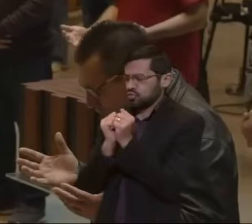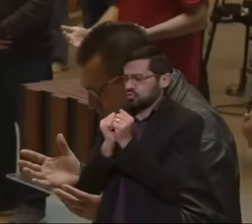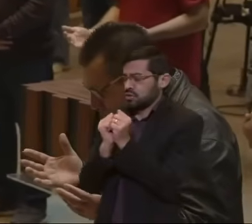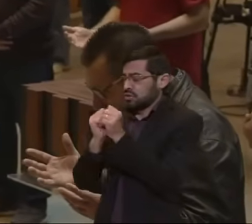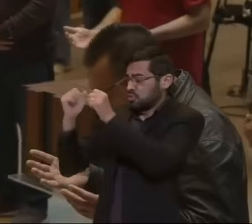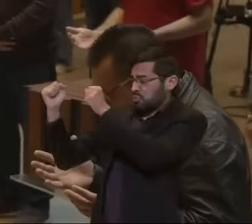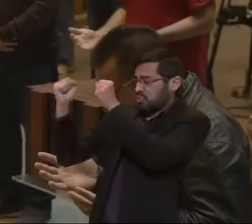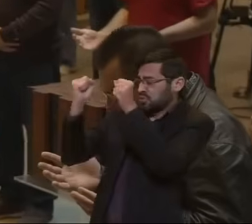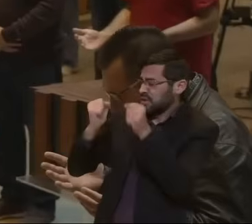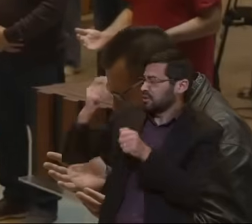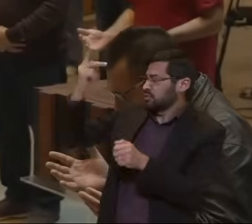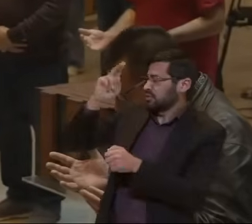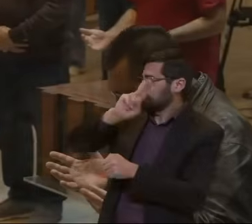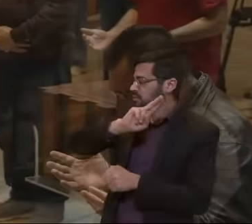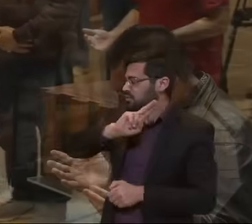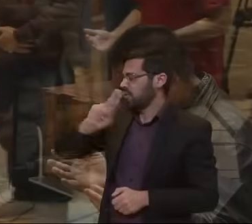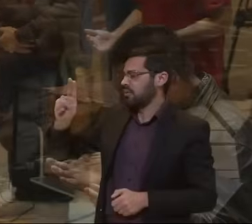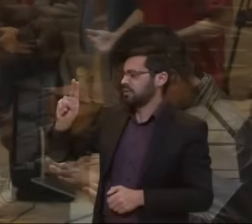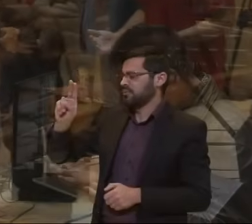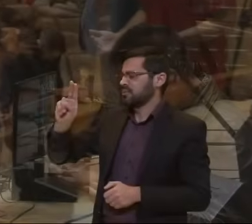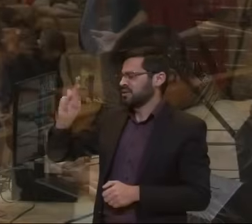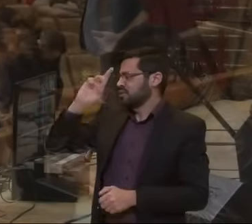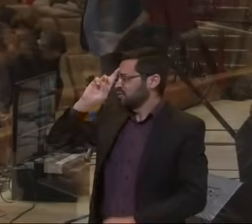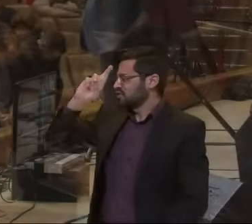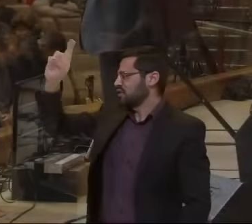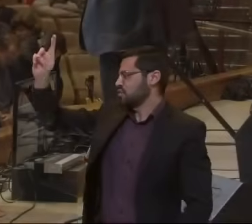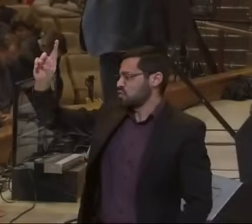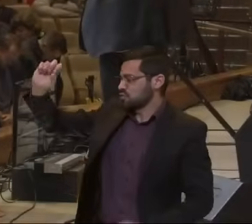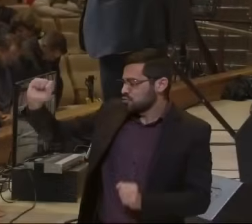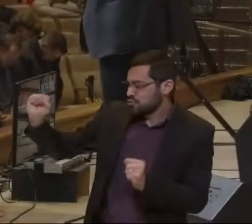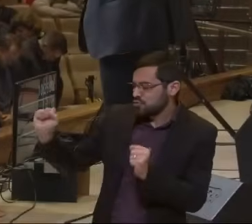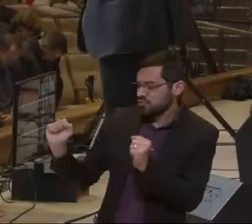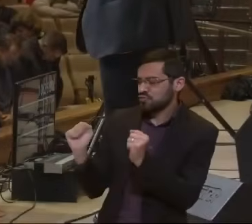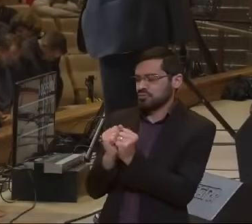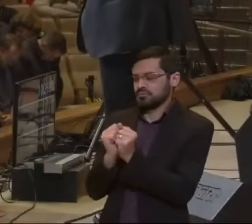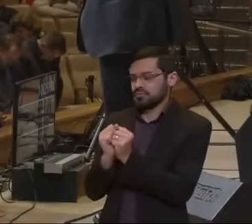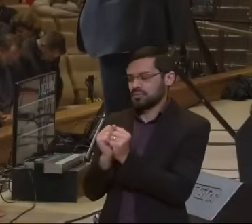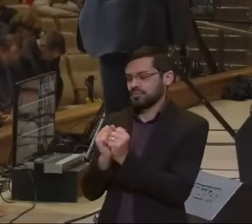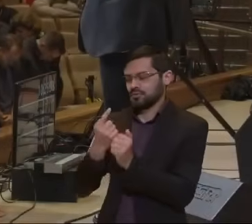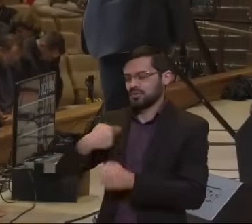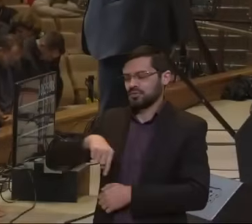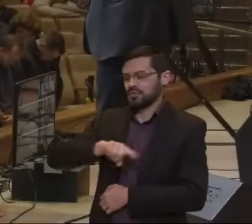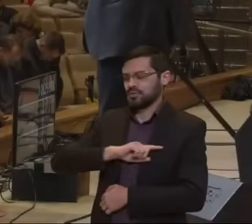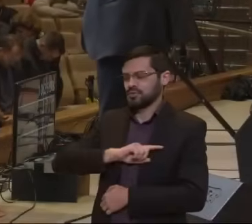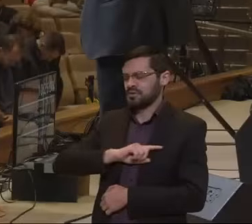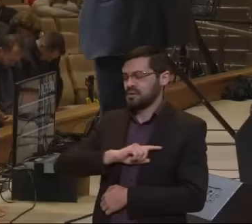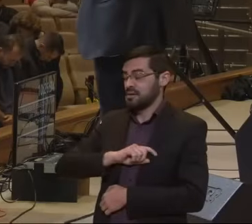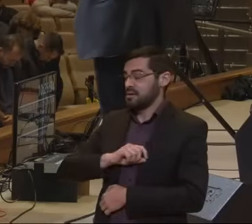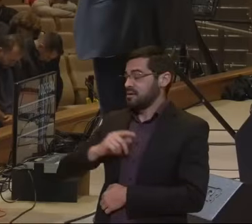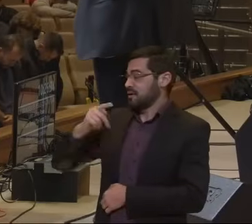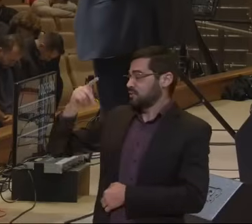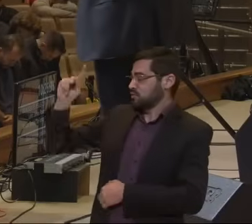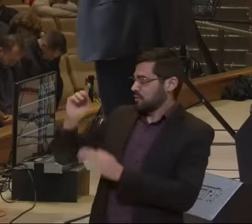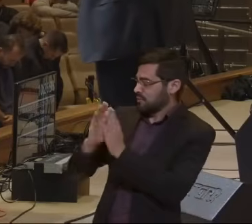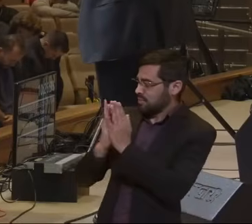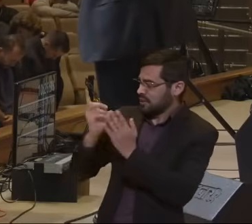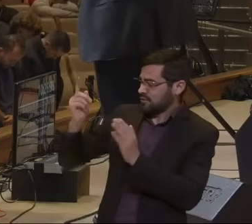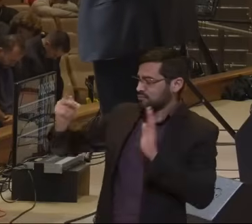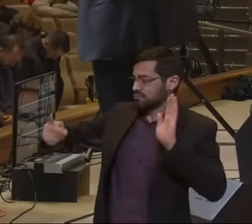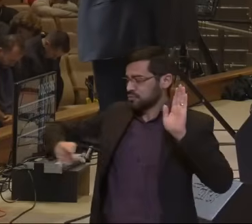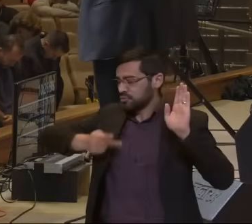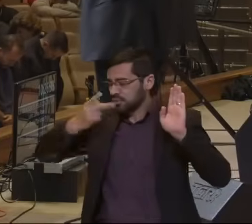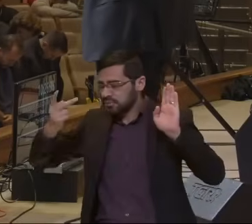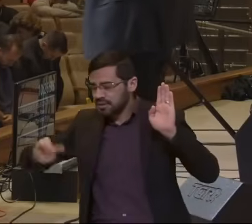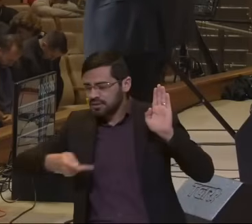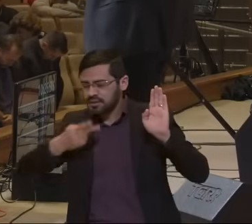da autoridade do teu nome, o Senhor estaria ali conosco. A tua palavra nos prometeu